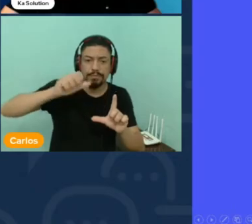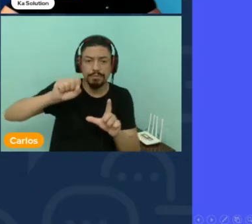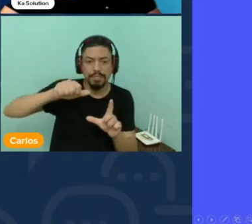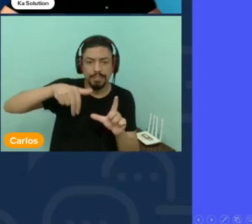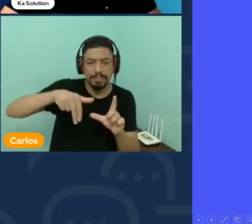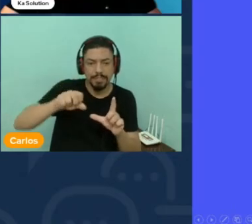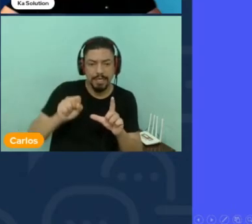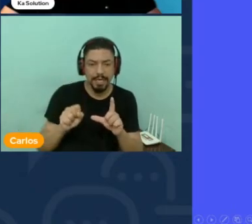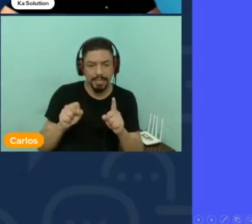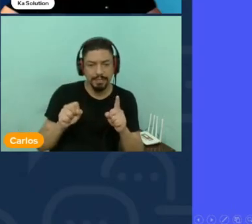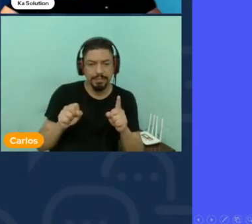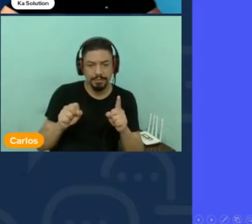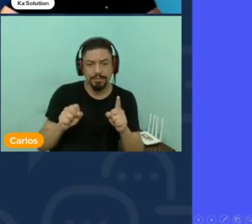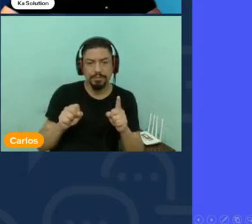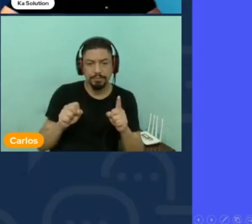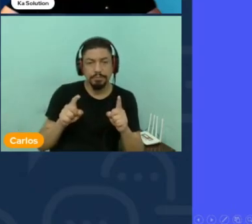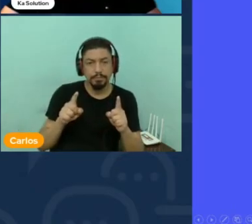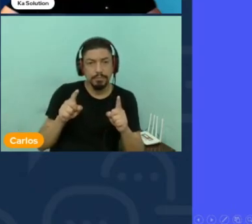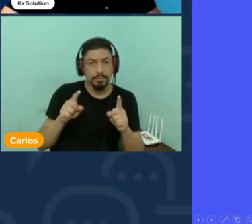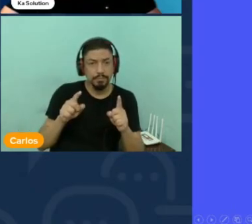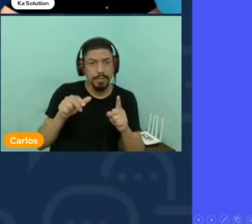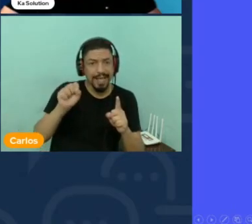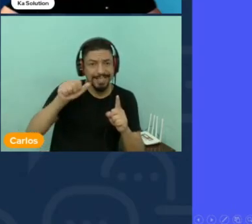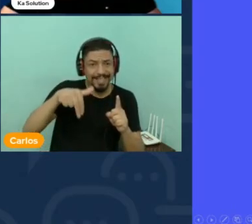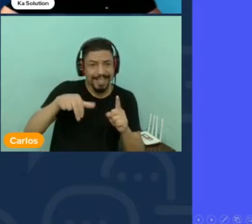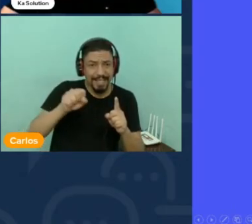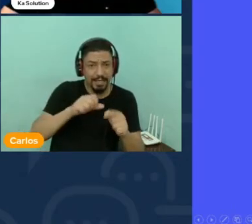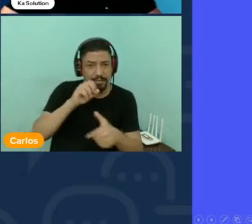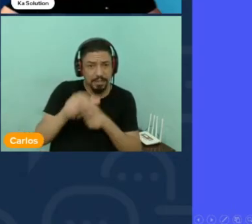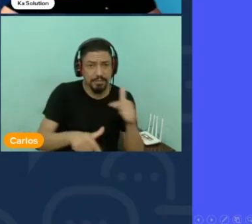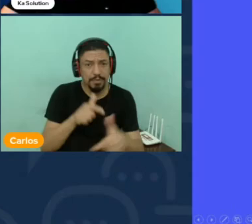SNS, Simple Notification Service,